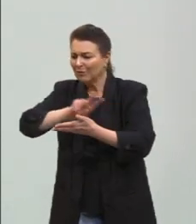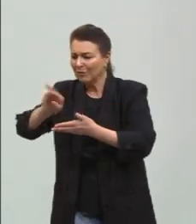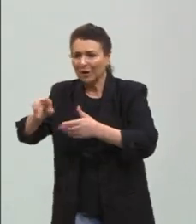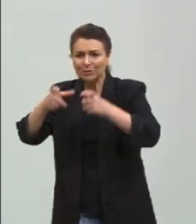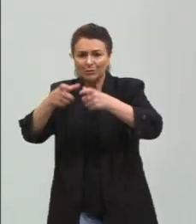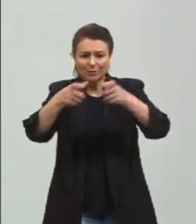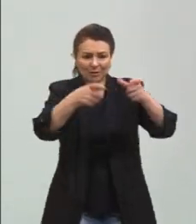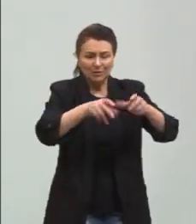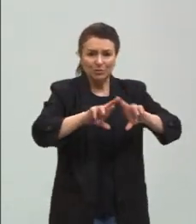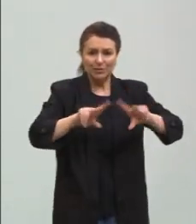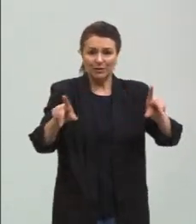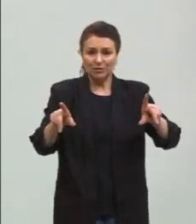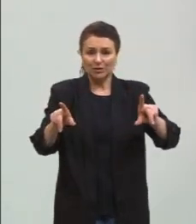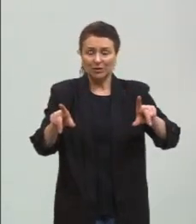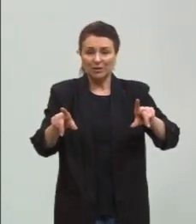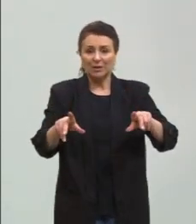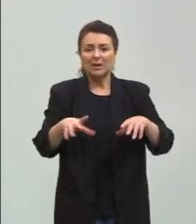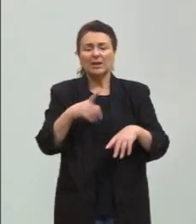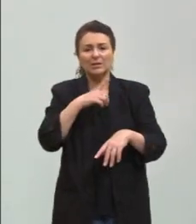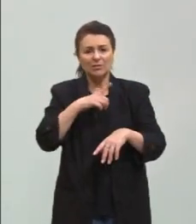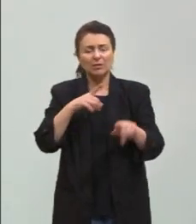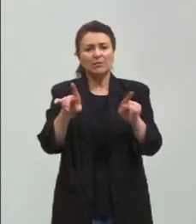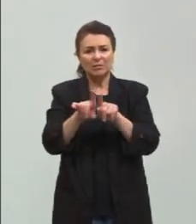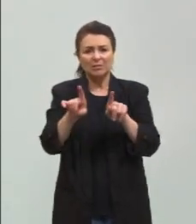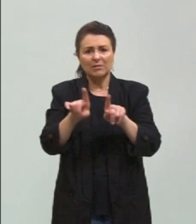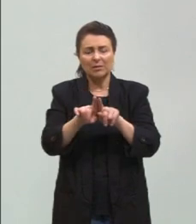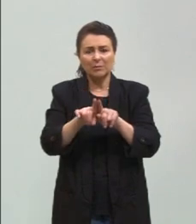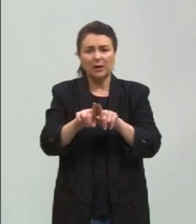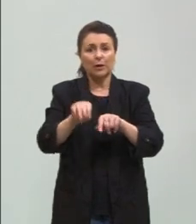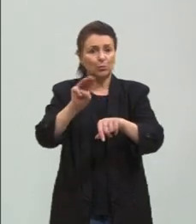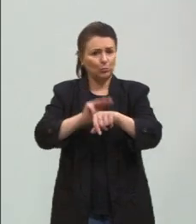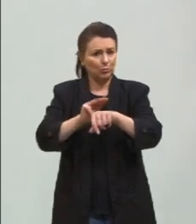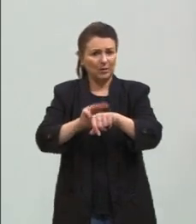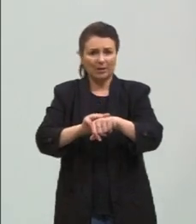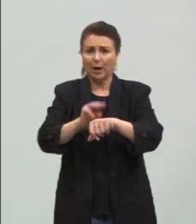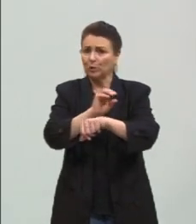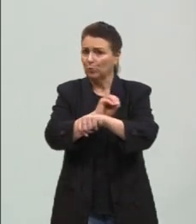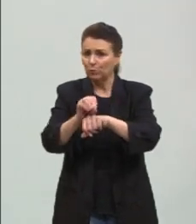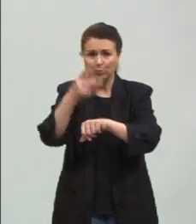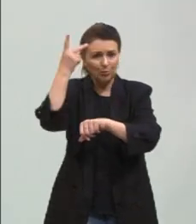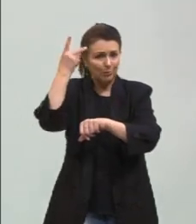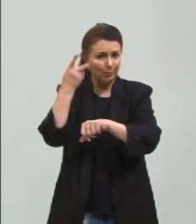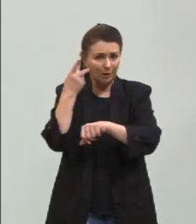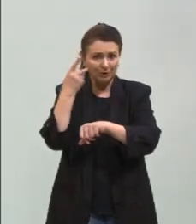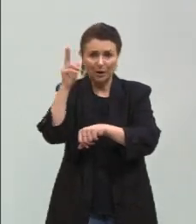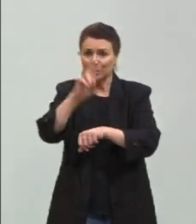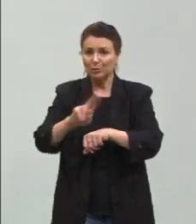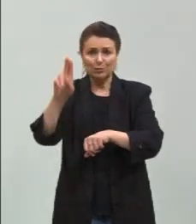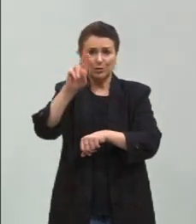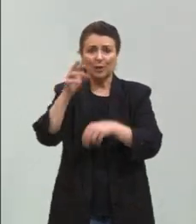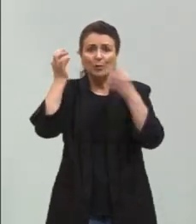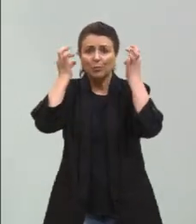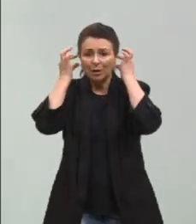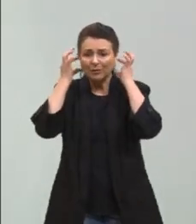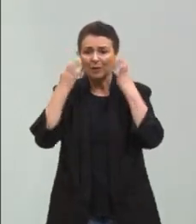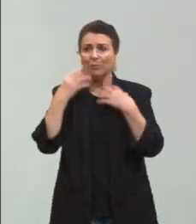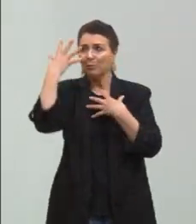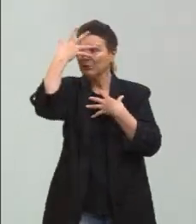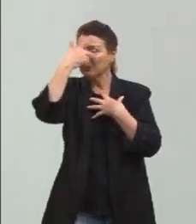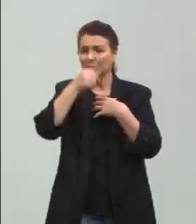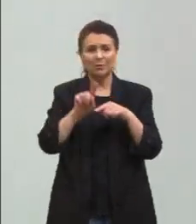é um sendo que eles tinham também essa questão dos metais preciosos diferentes né era só Adorno não precisava fazer para ter